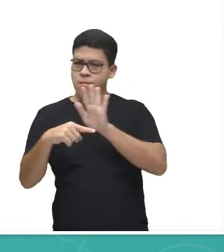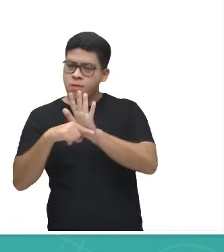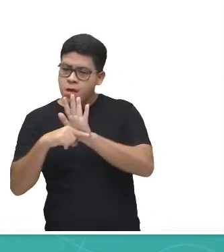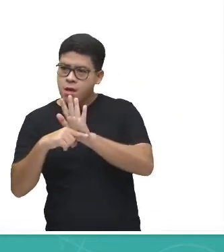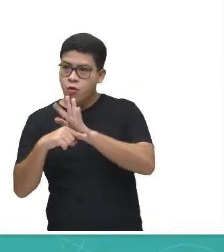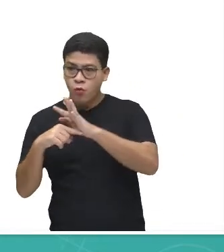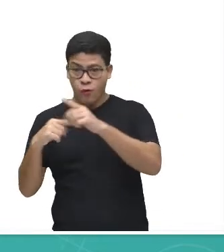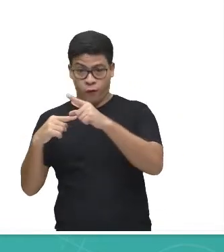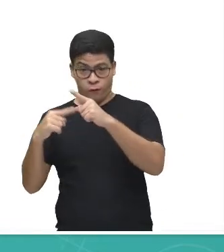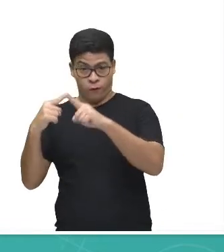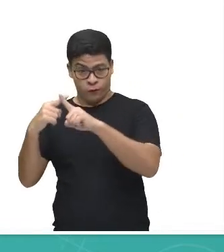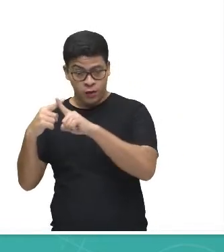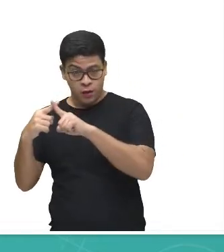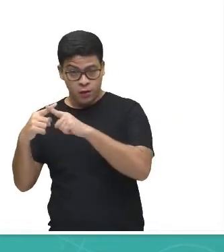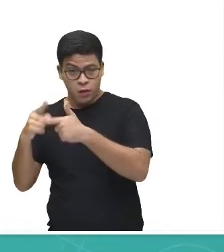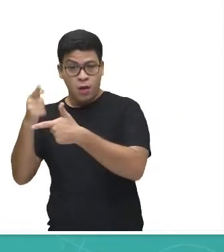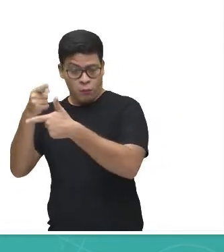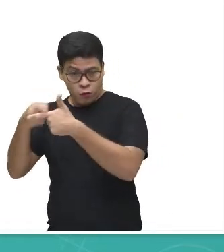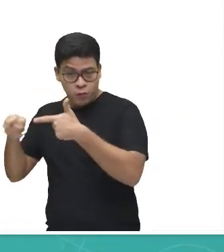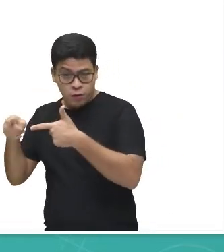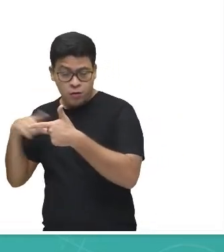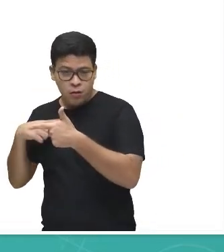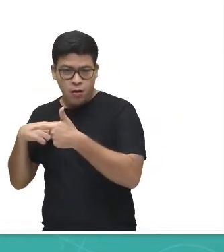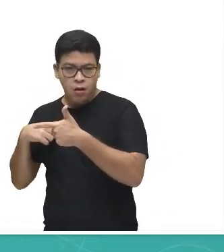matemáticas, tá? Então a adição, pessoal,